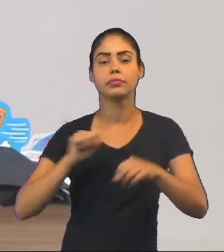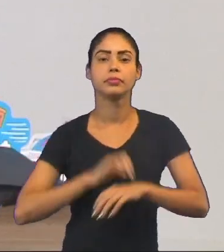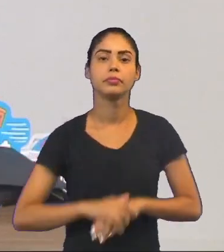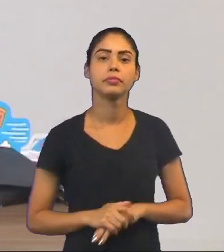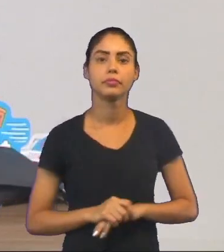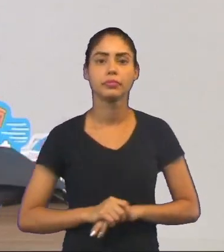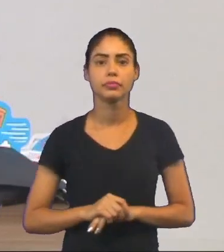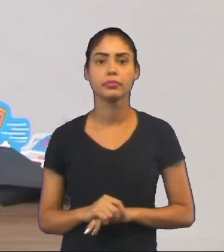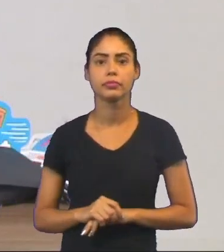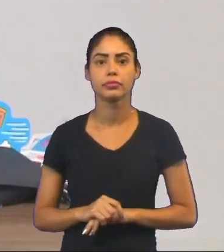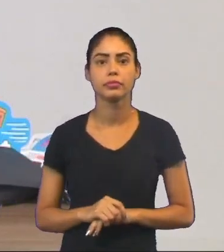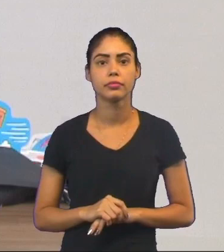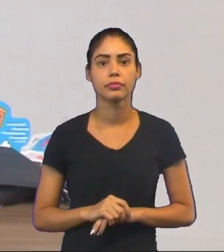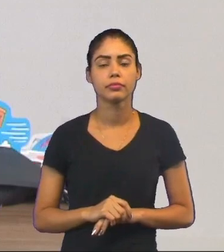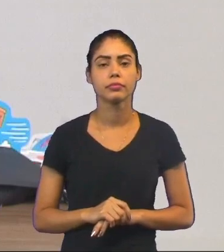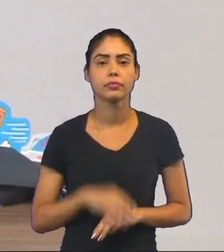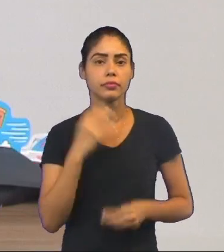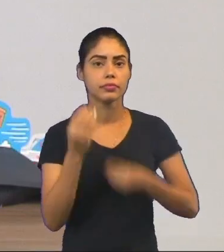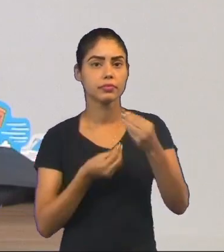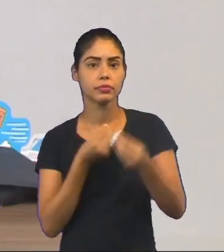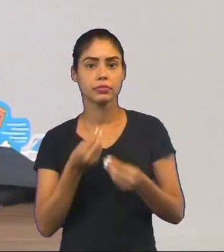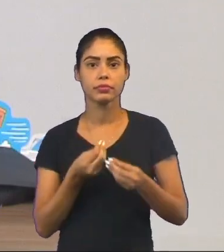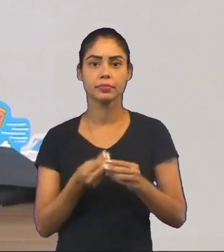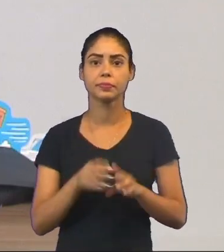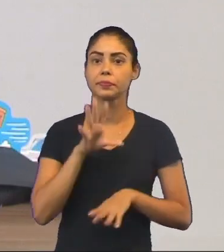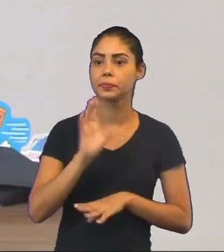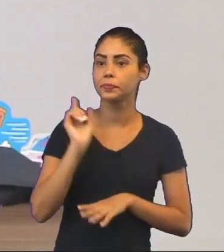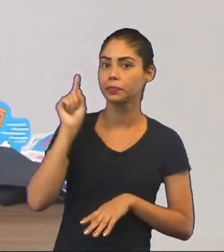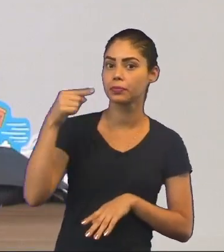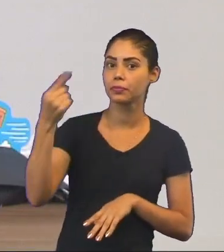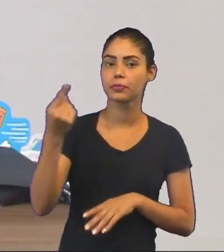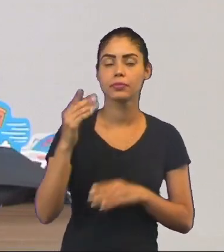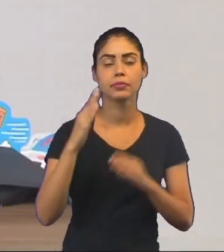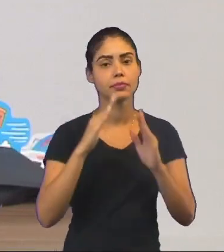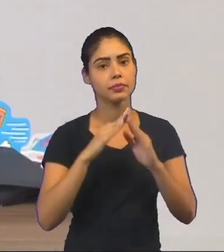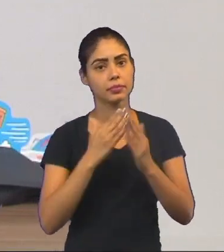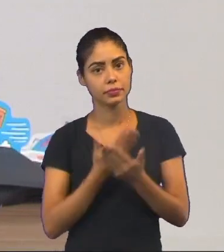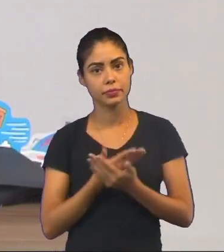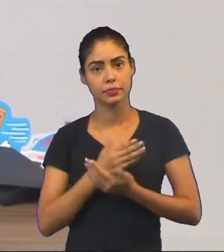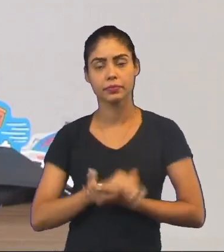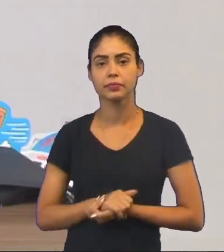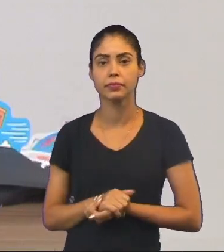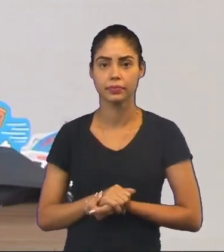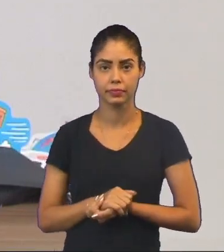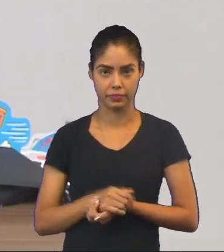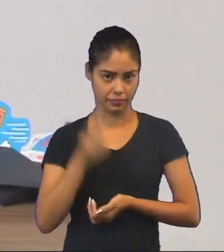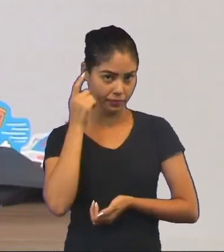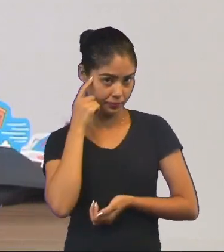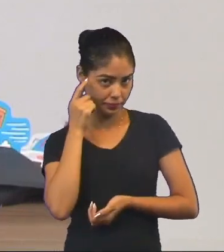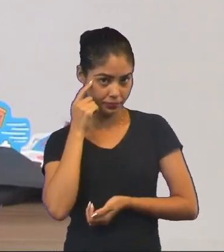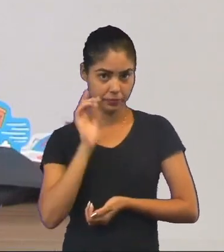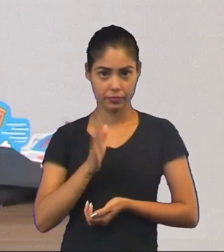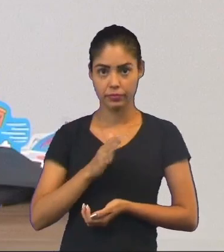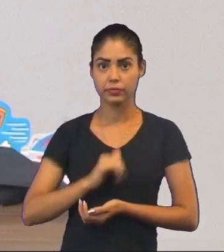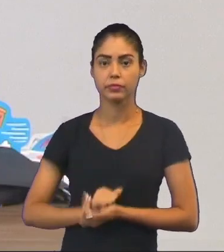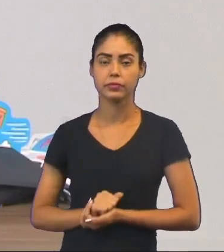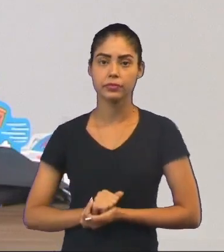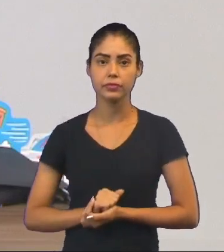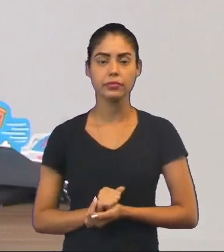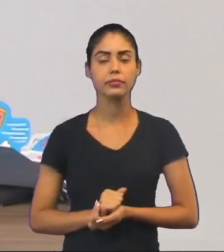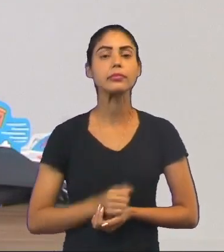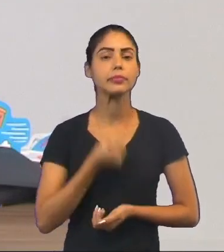moto. Como que você faz para chegar até a escola? Você já parou para pensar? Muito